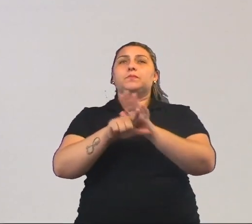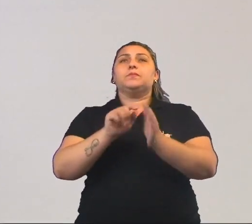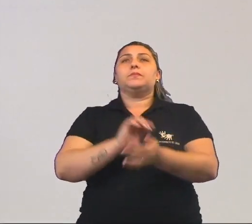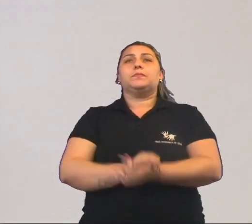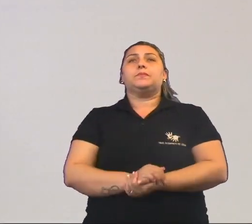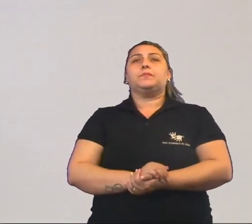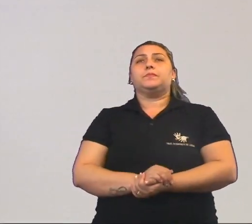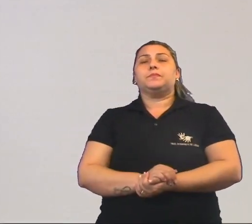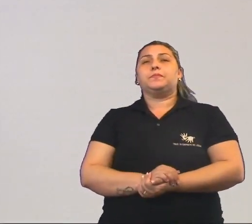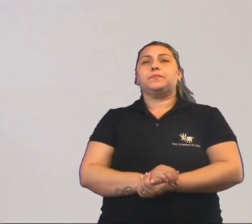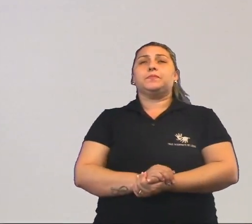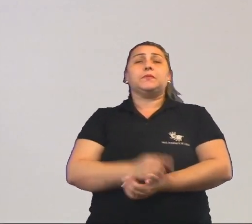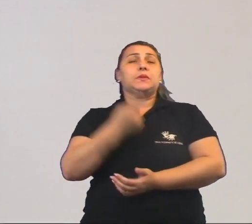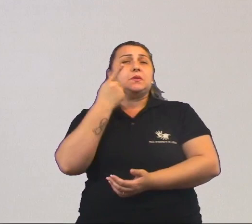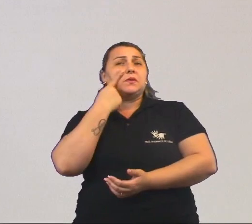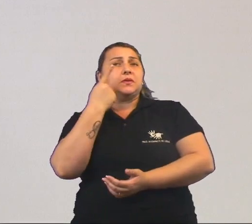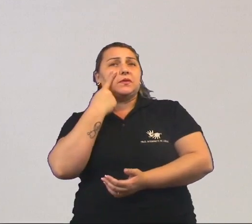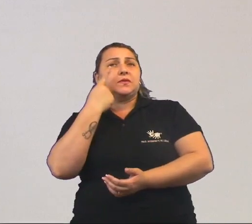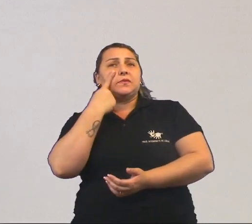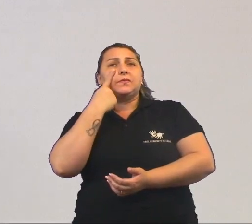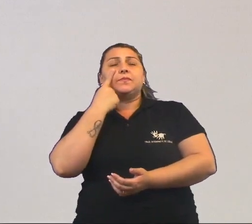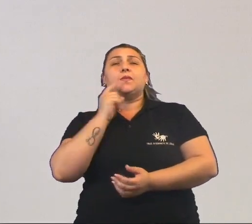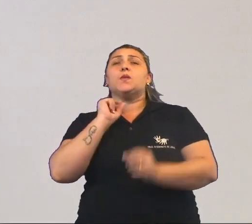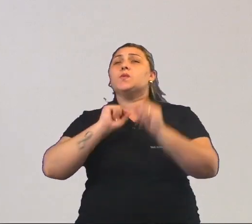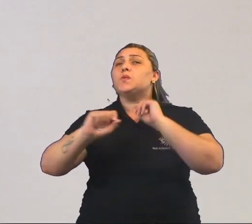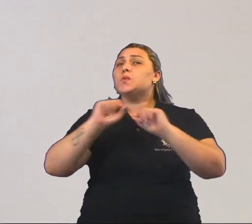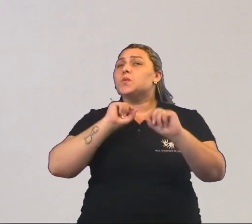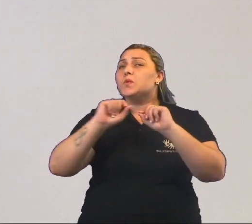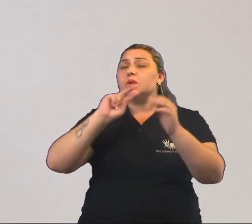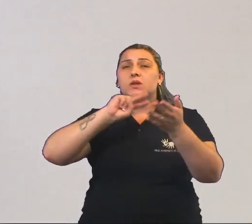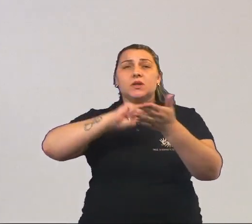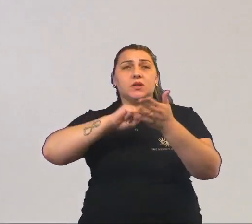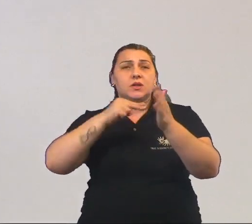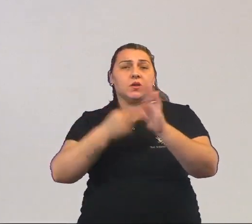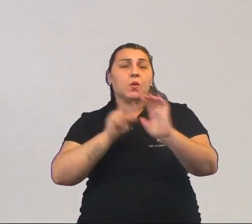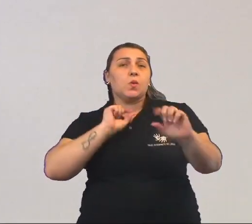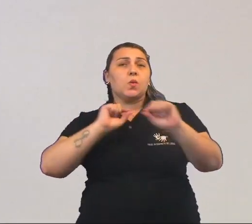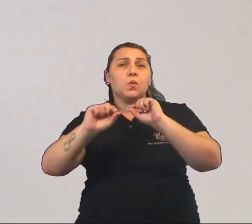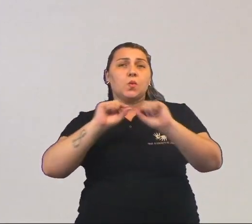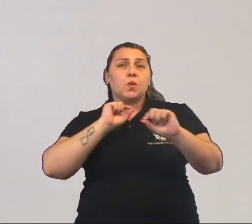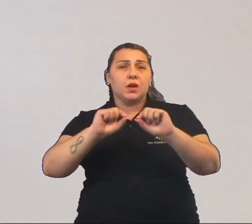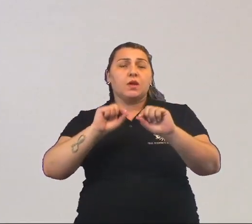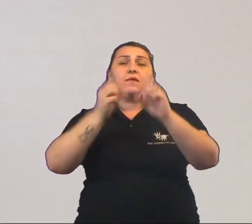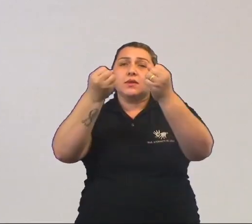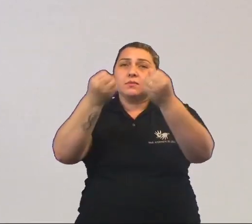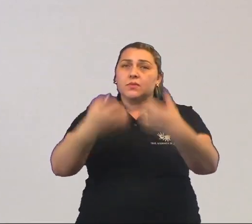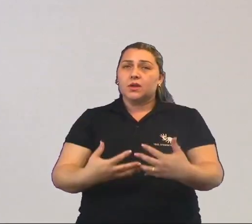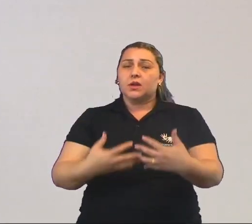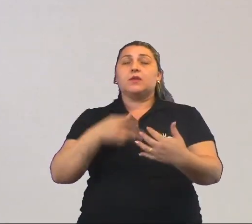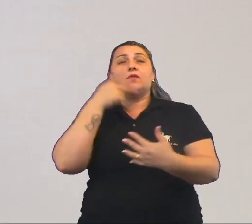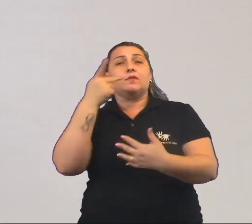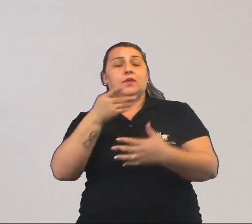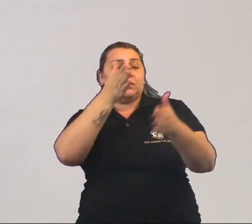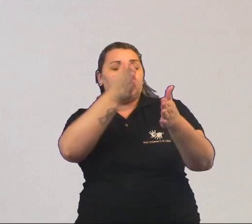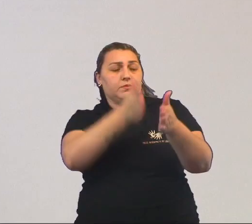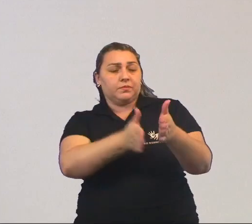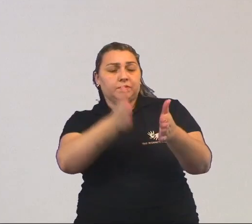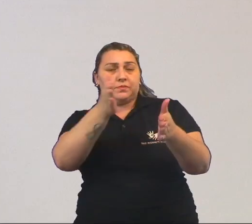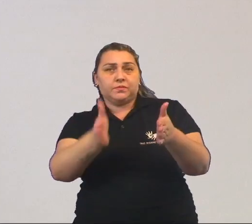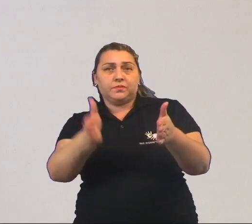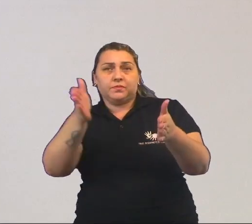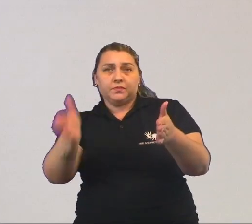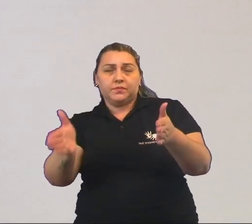ocorrência pessoal a gente tem que observar muito do que se trata e o que vai ser tratar e falando de